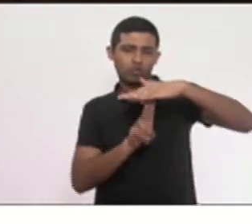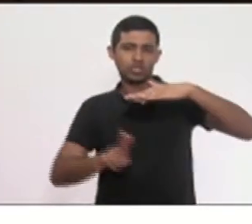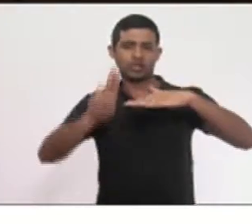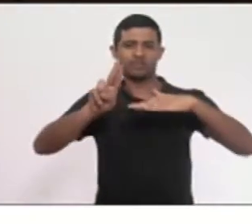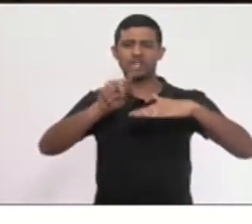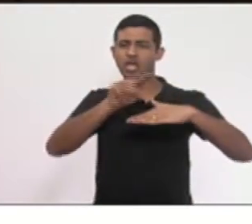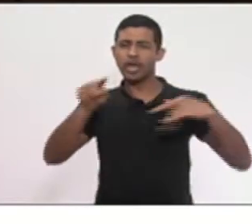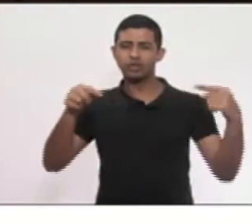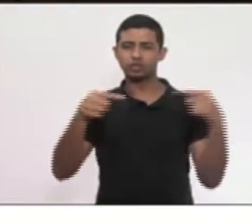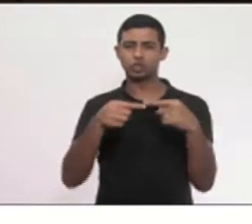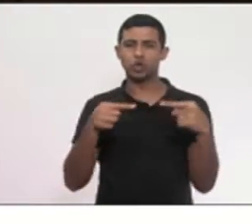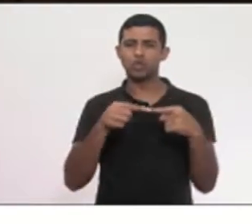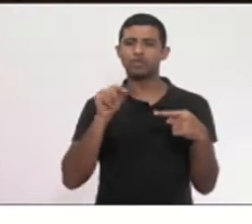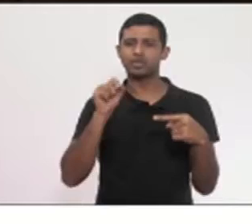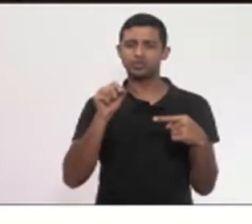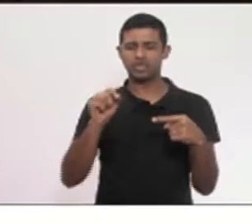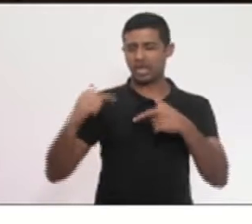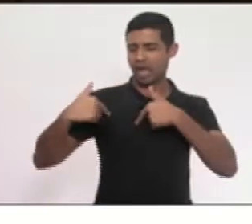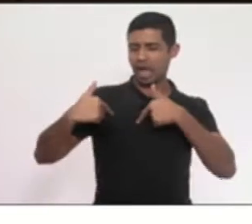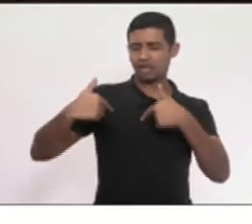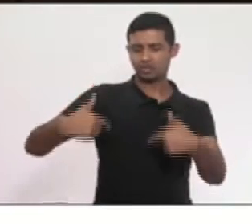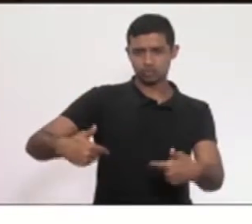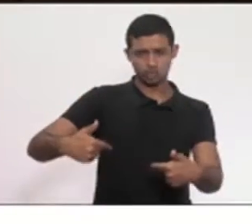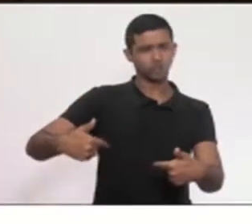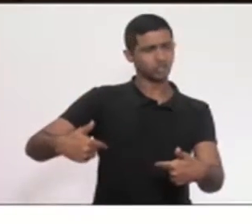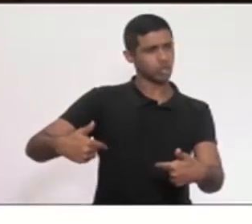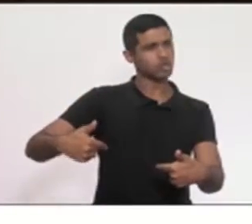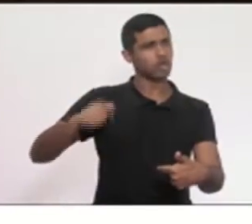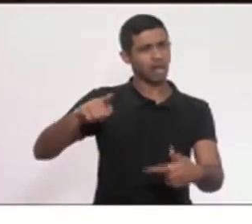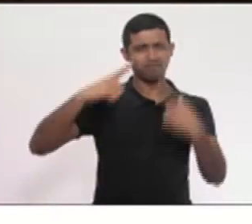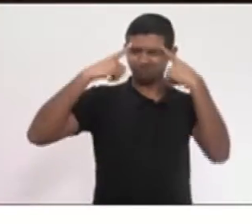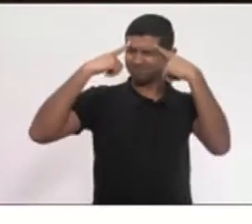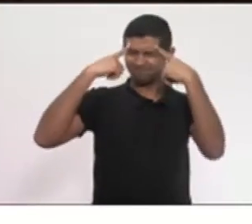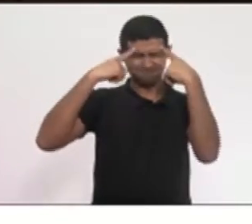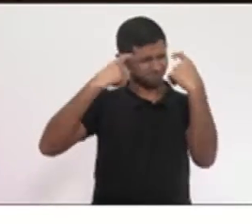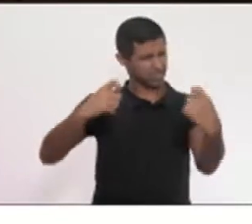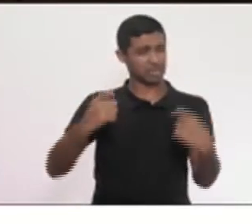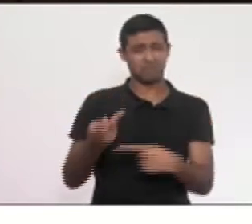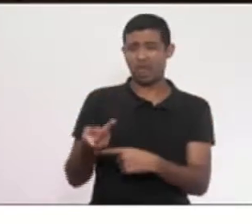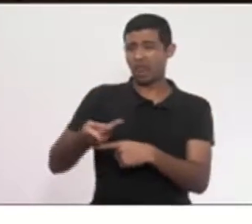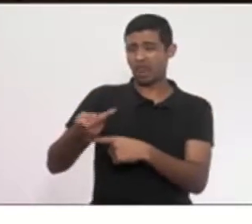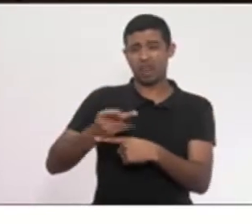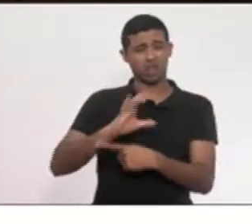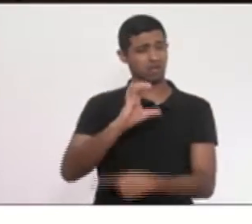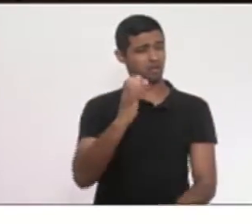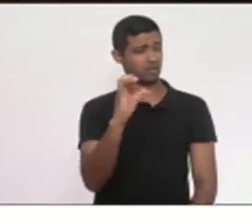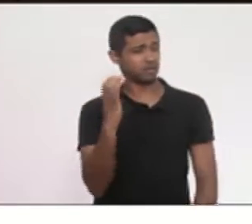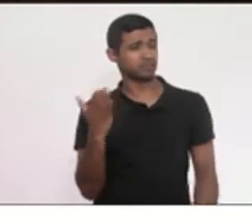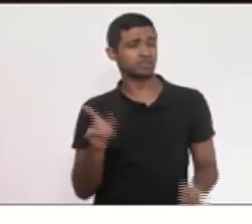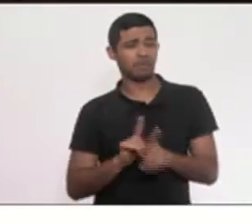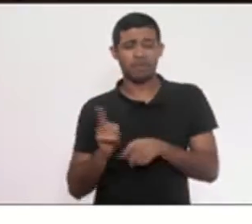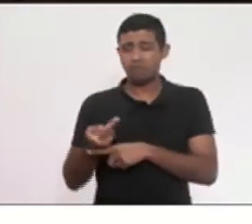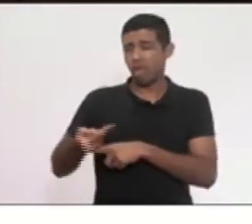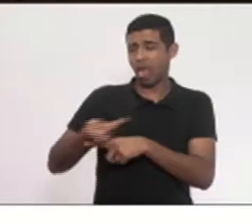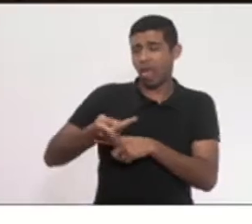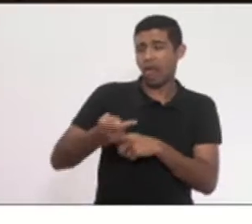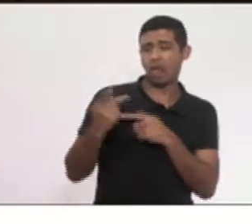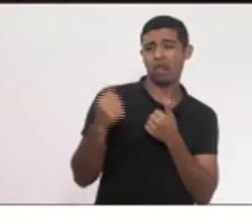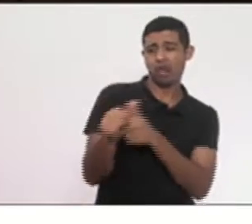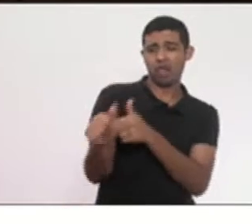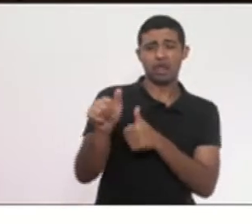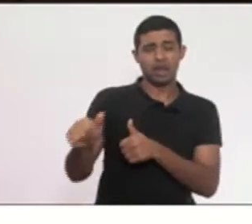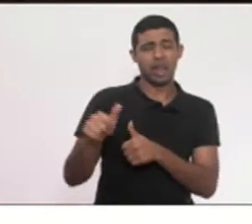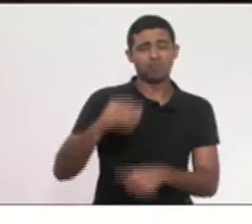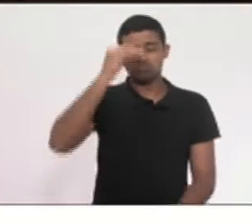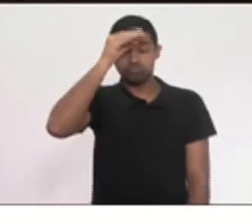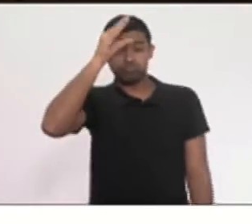se encaixa nessa ação virulenta de perseguição à ciência, de perseguição à produção de